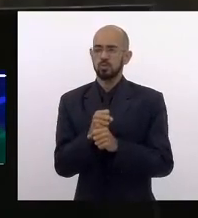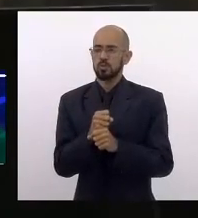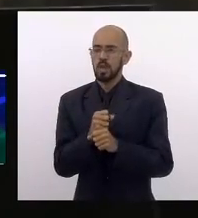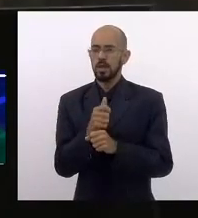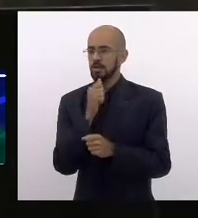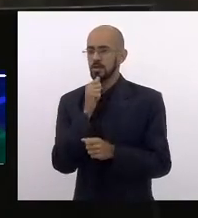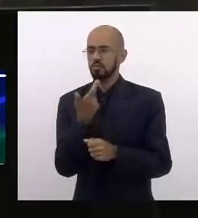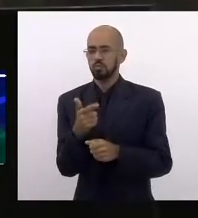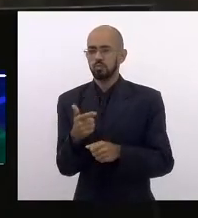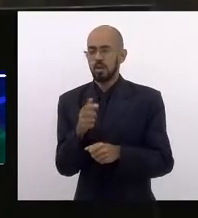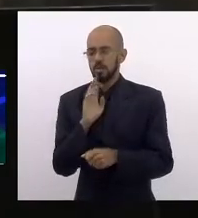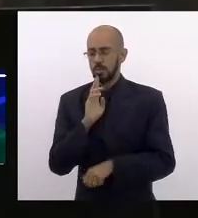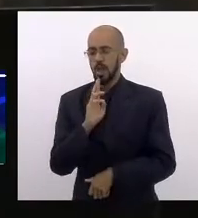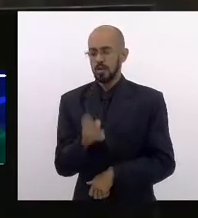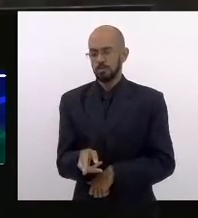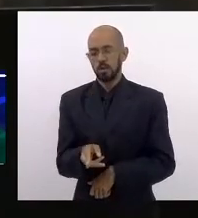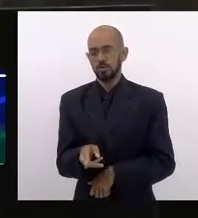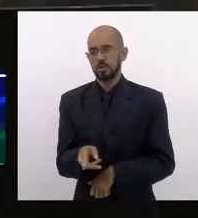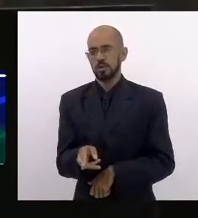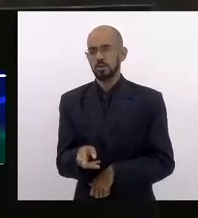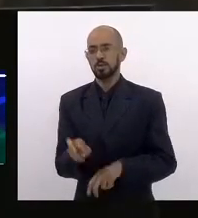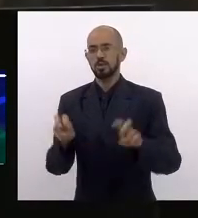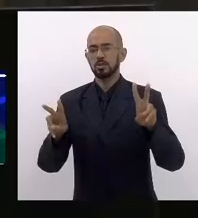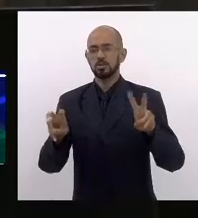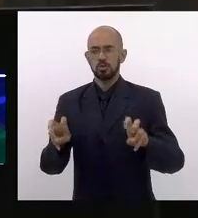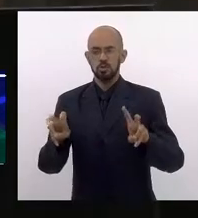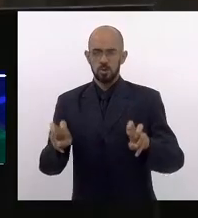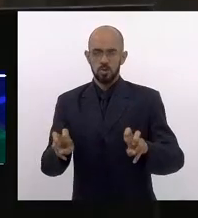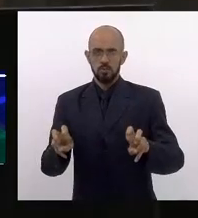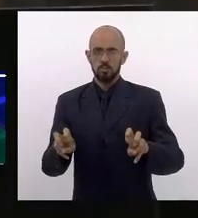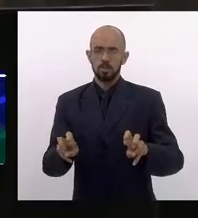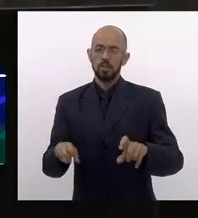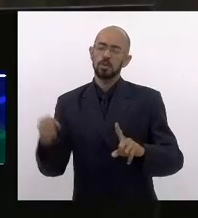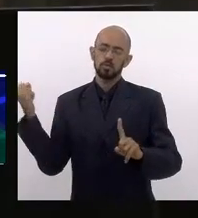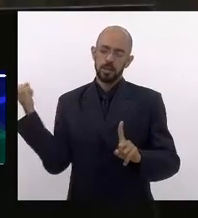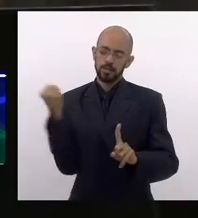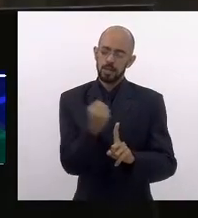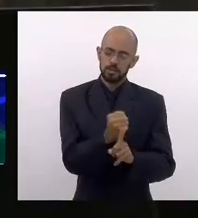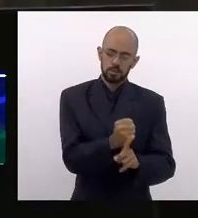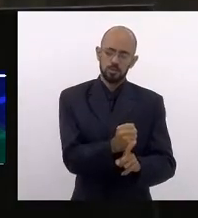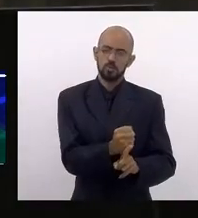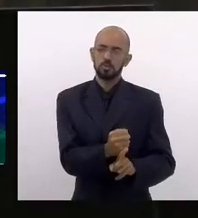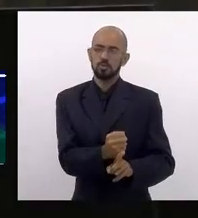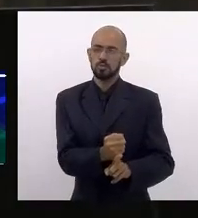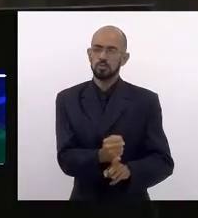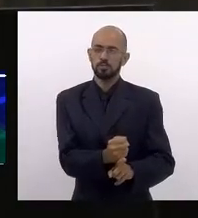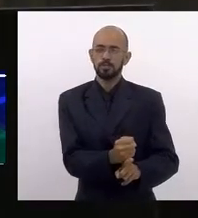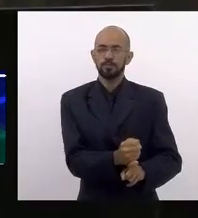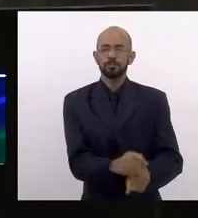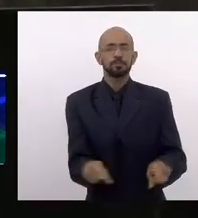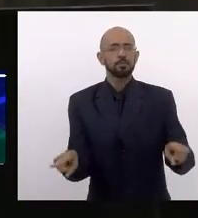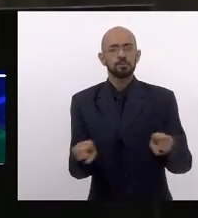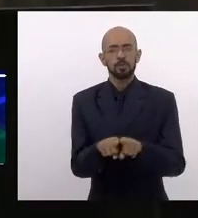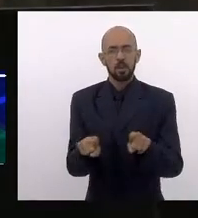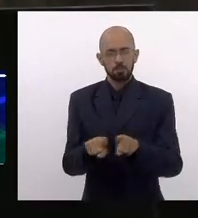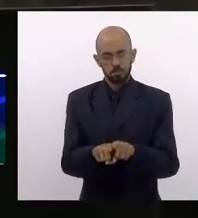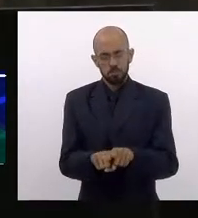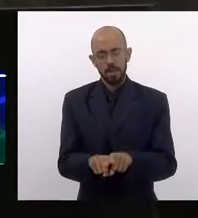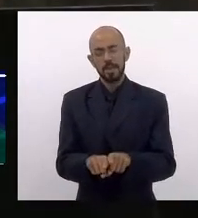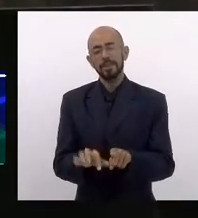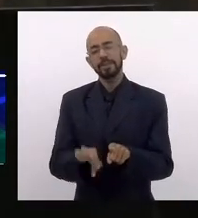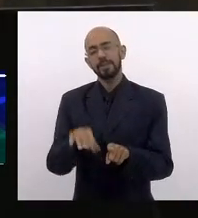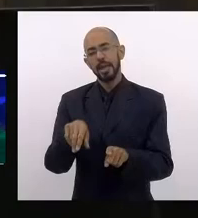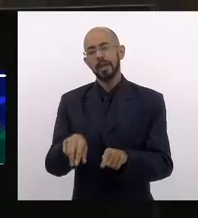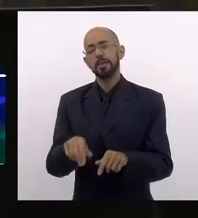temos respostas sobre os assassinos e sequer aqueles que mandaram